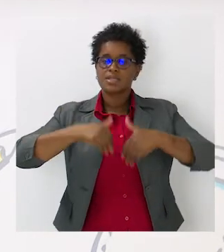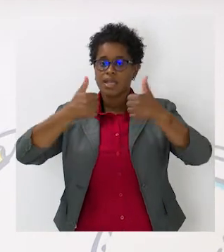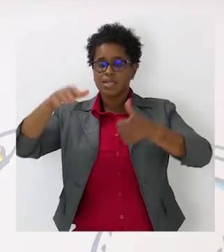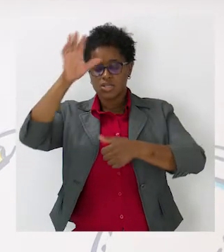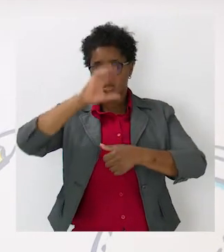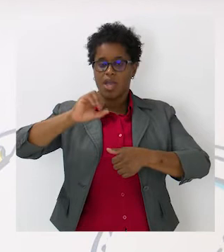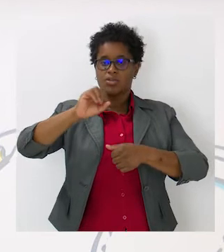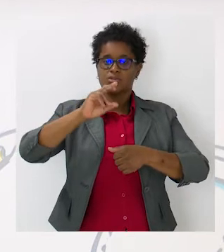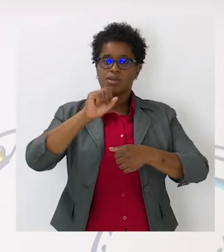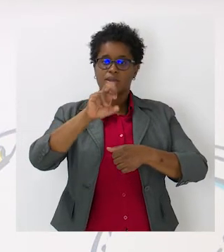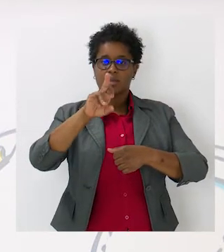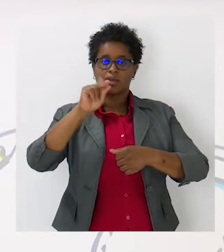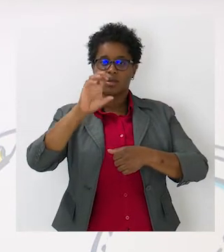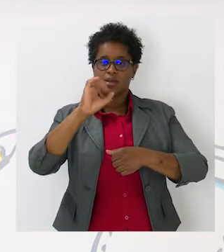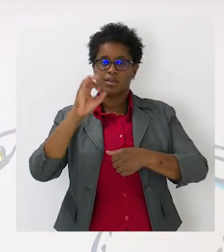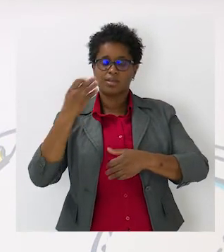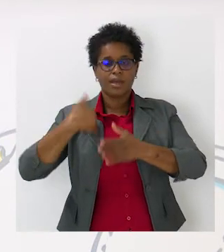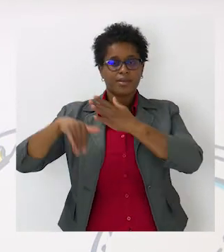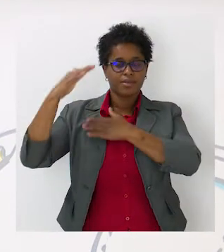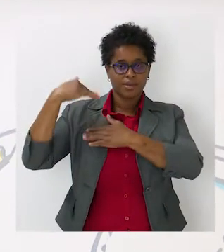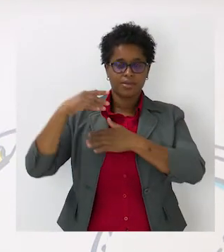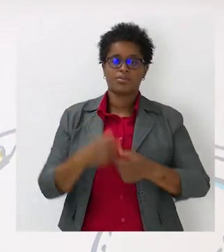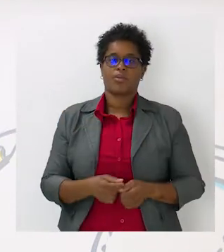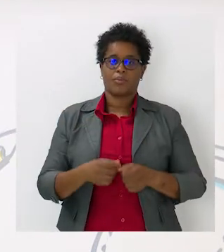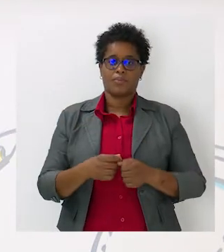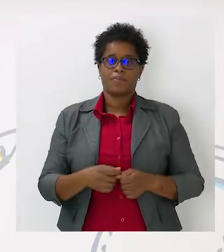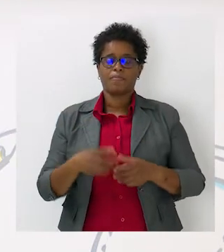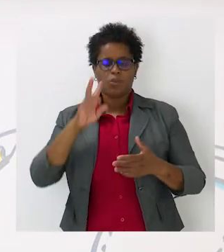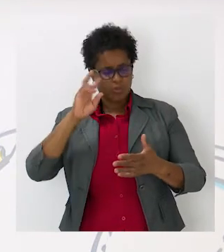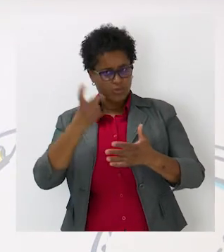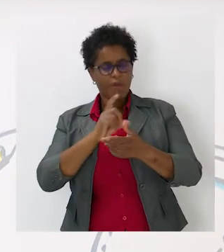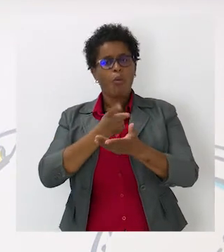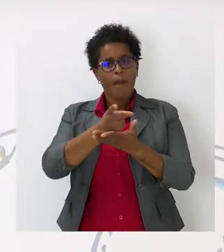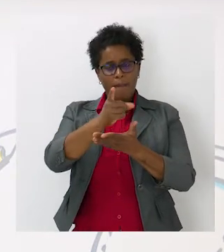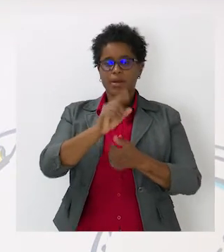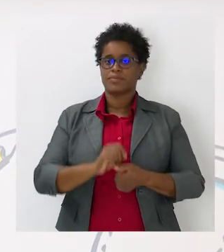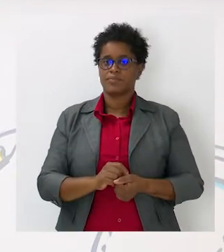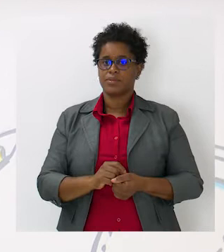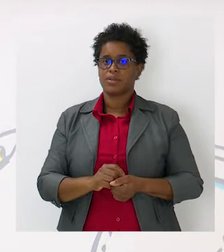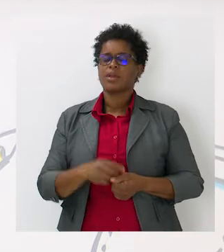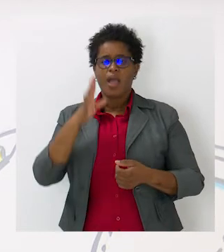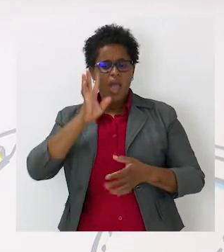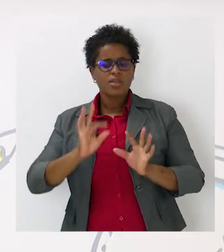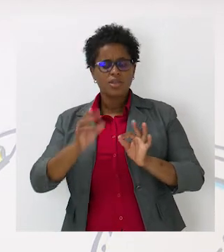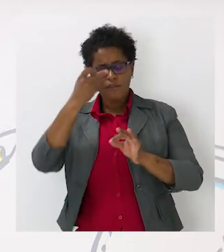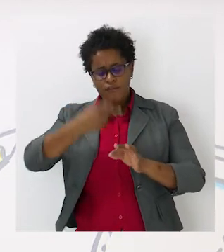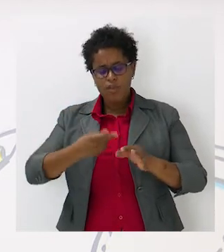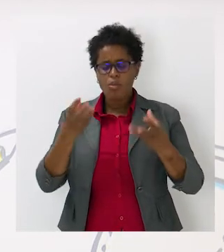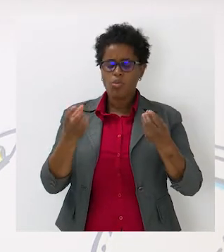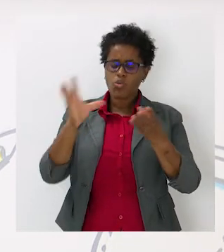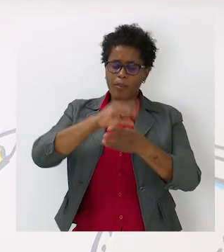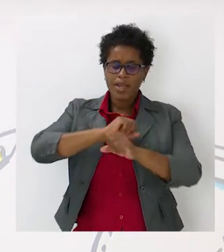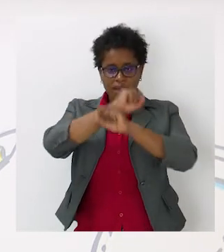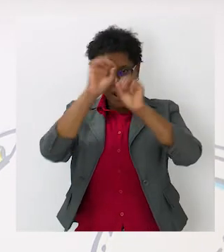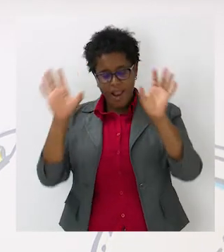principal cidade-estado da Grécia Antiga. Sendo para tal, observe o mapa. Assim fica